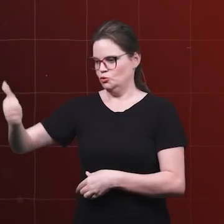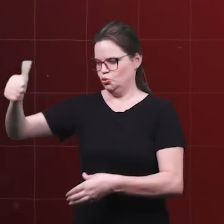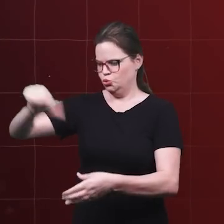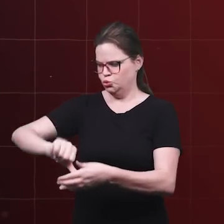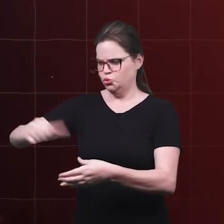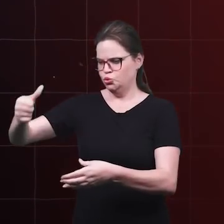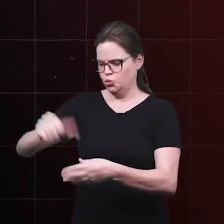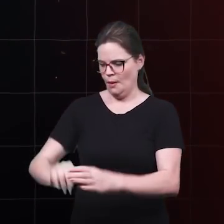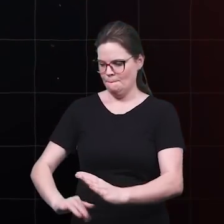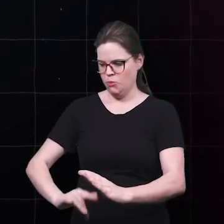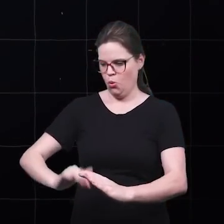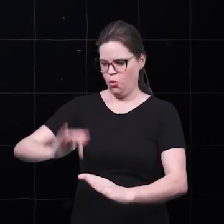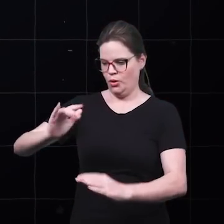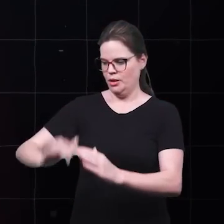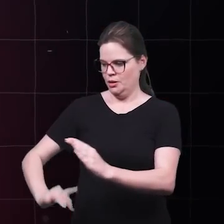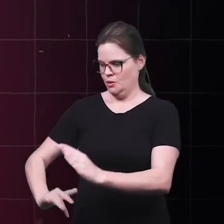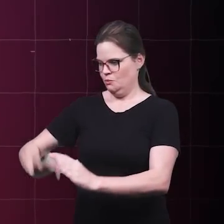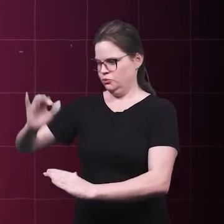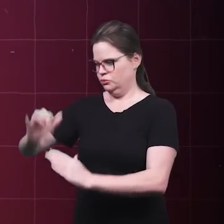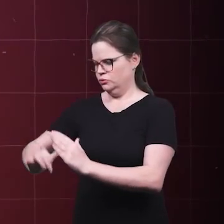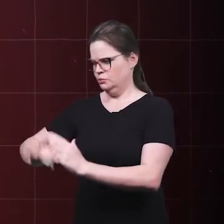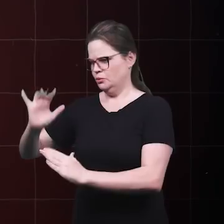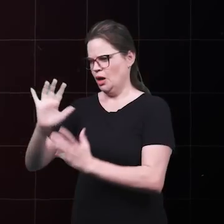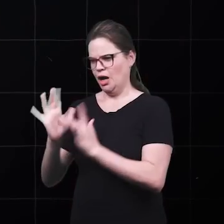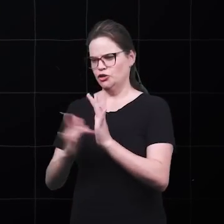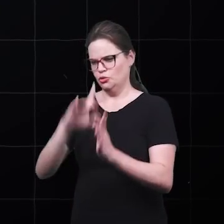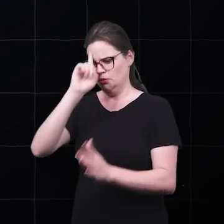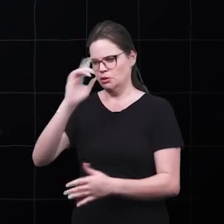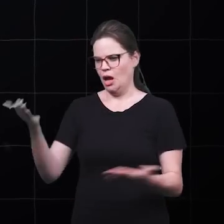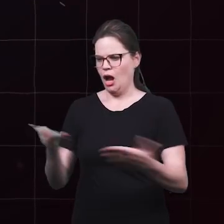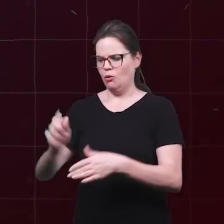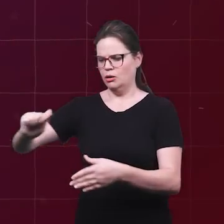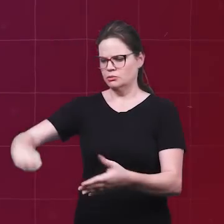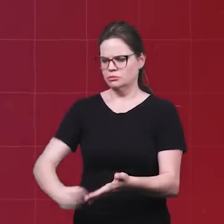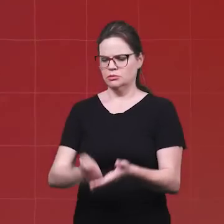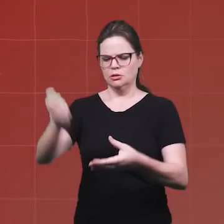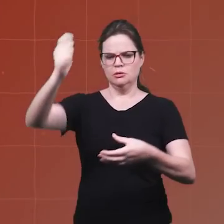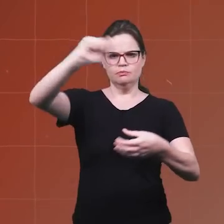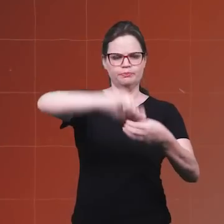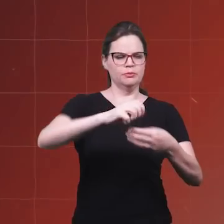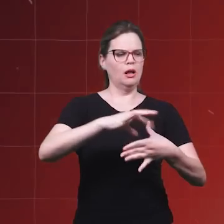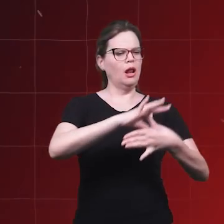cima, e disse Jesus de novo, olha, tirai agora e levai ao mestre Sala. Ou seja,